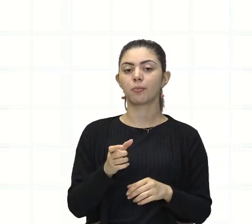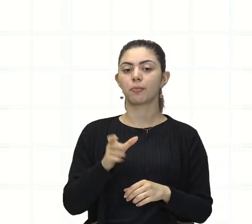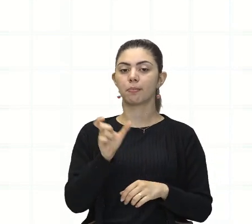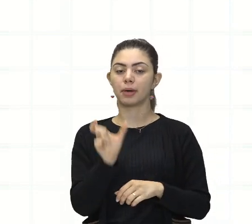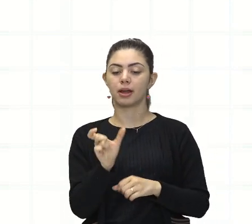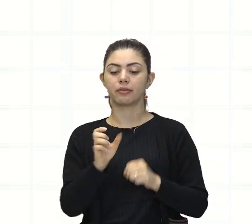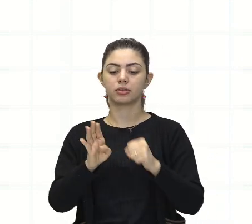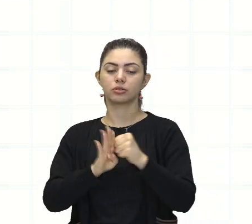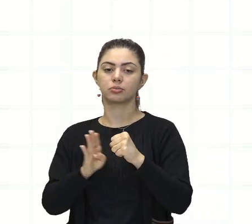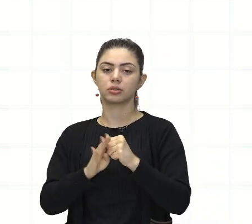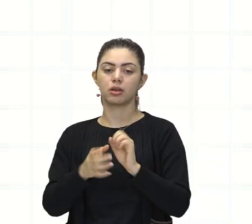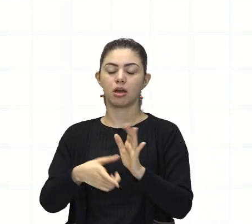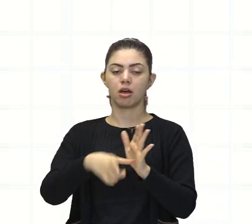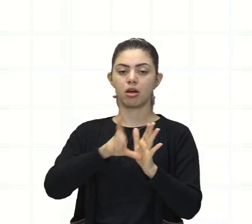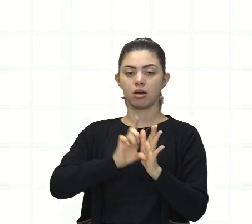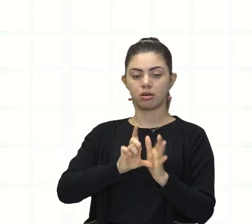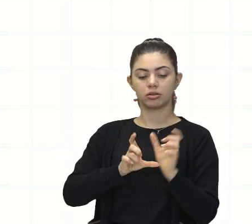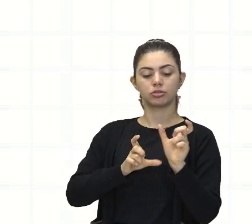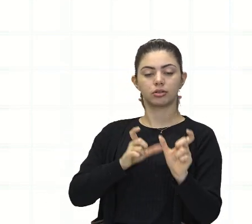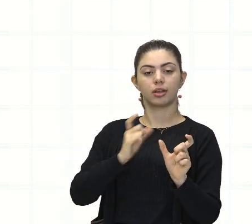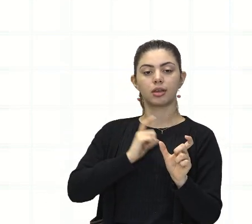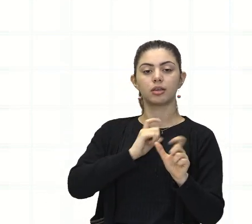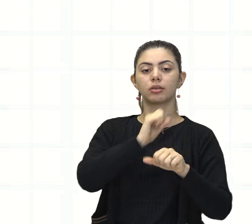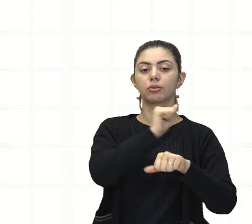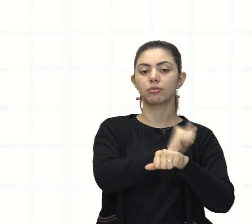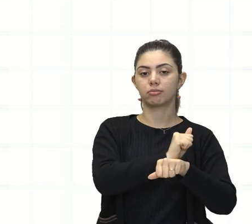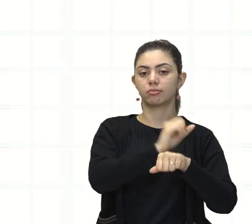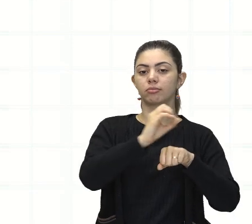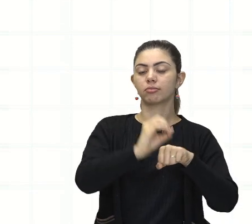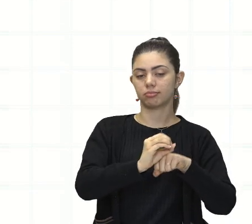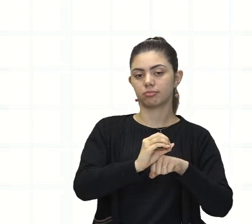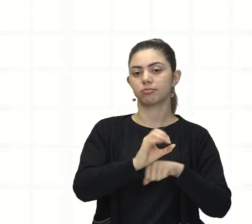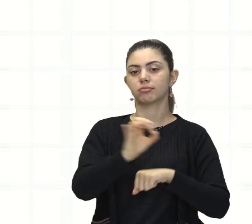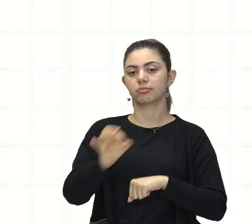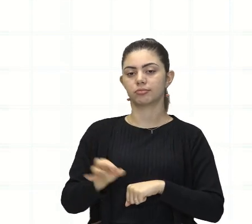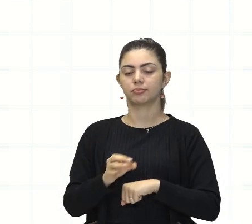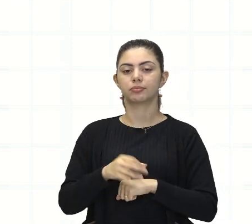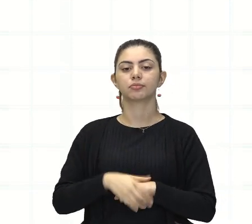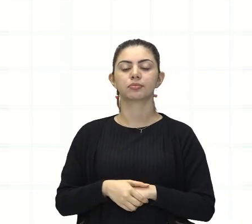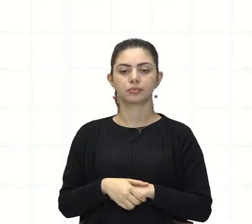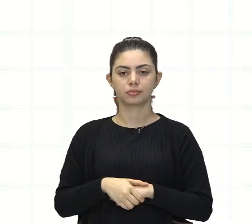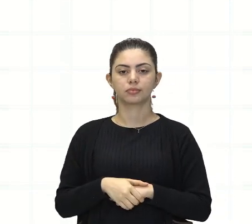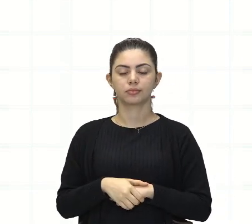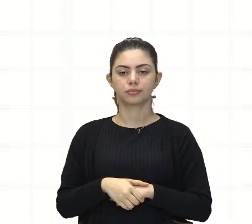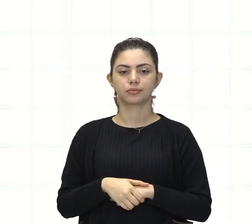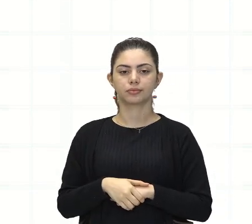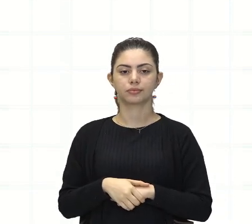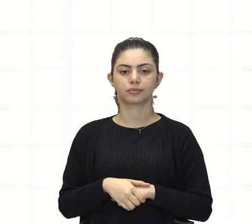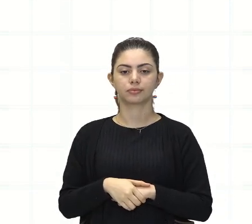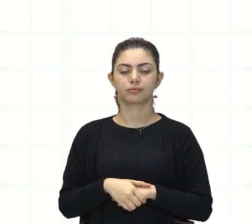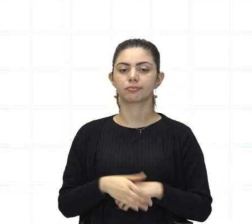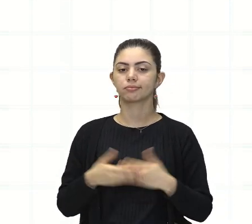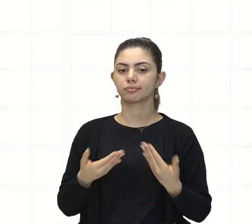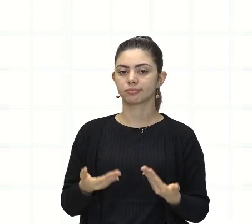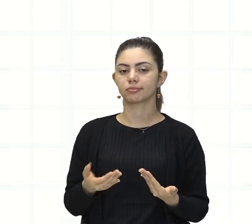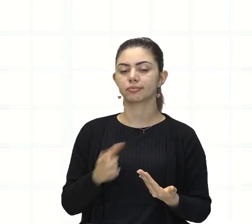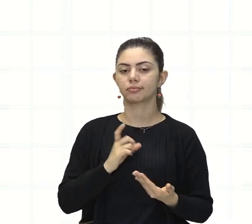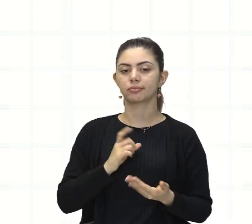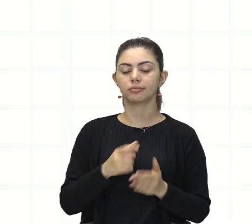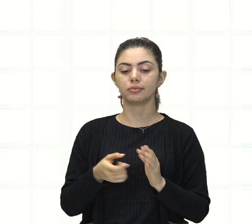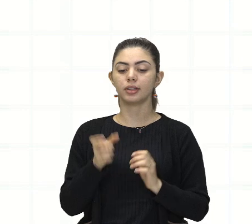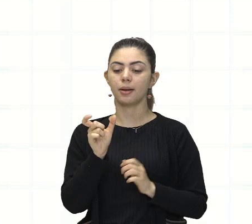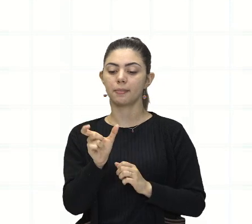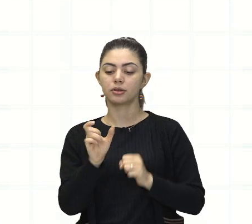é a palavra que antepõe, né, ao substantivo, vem antes do